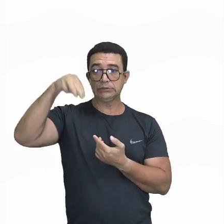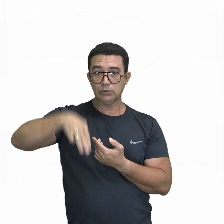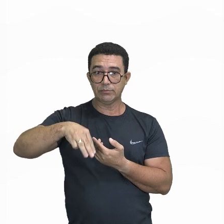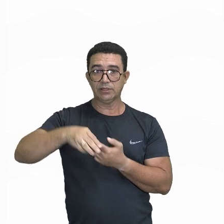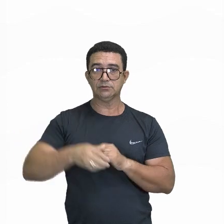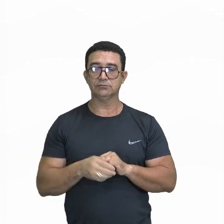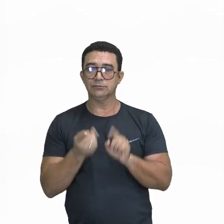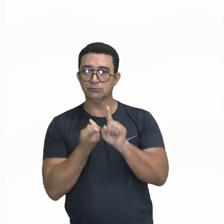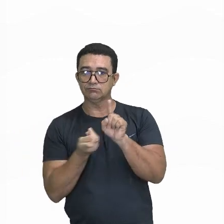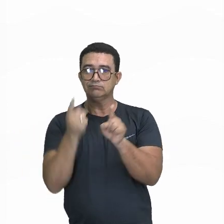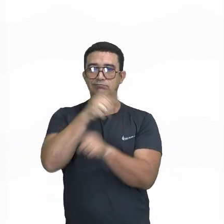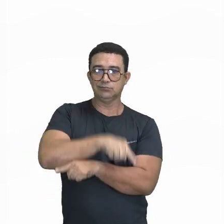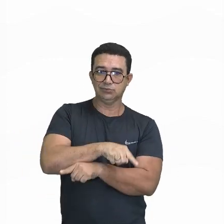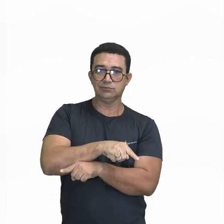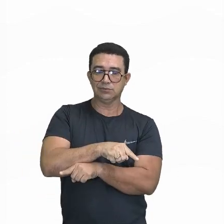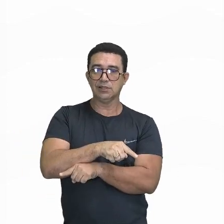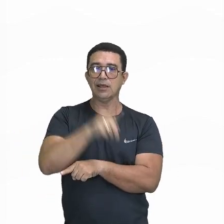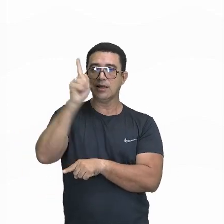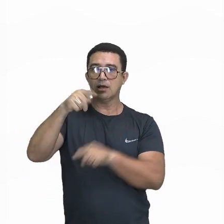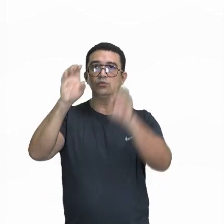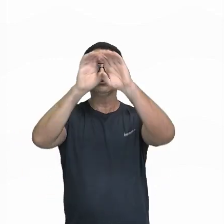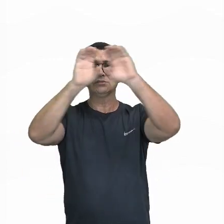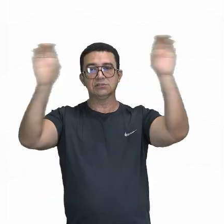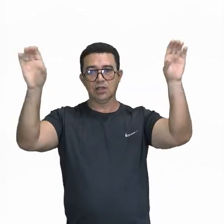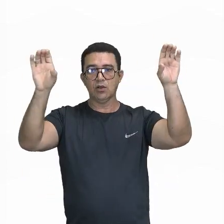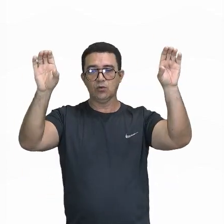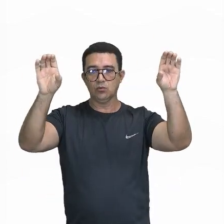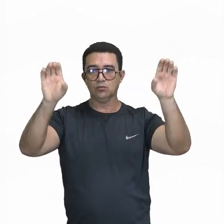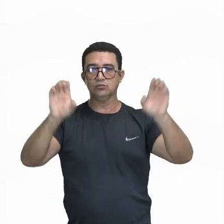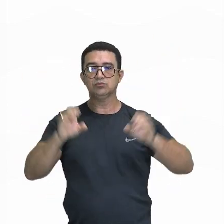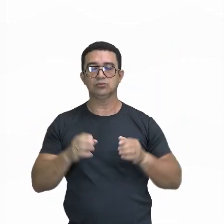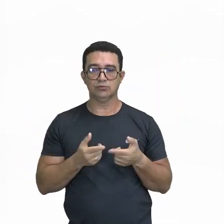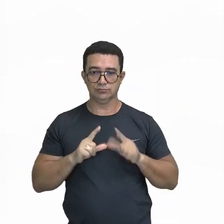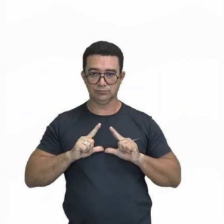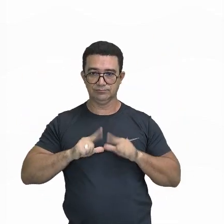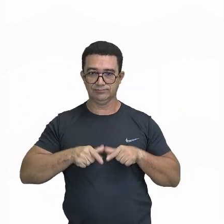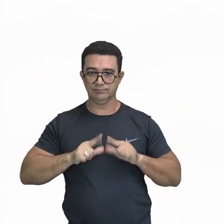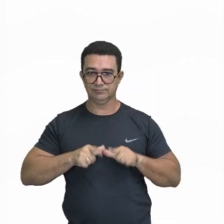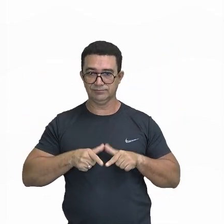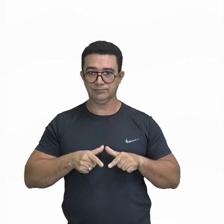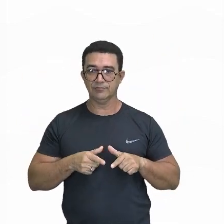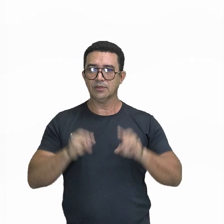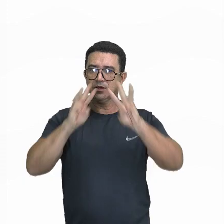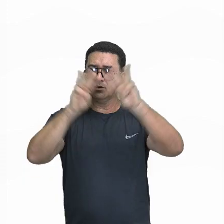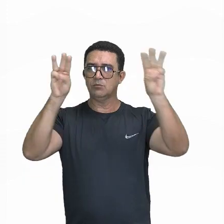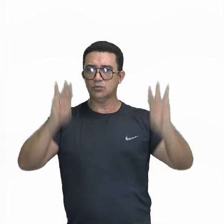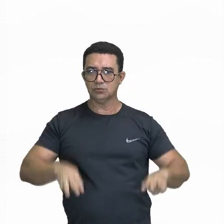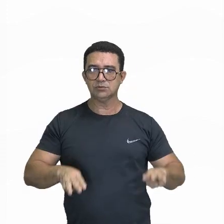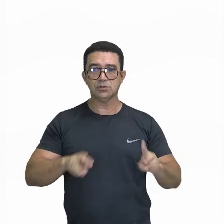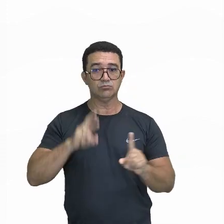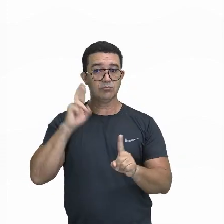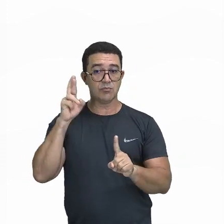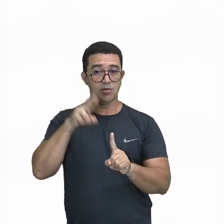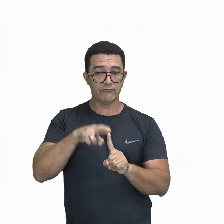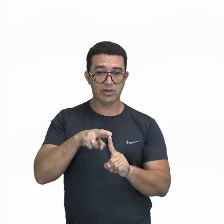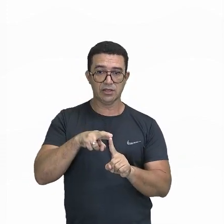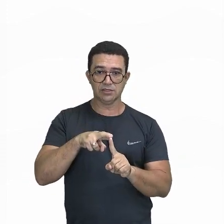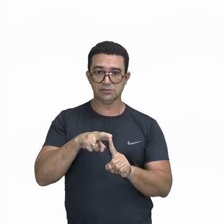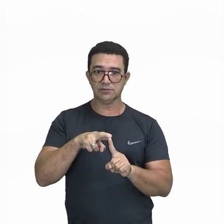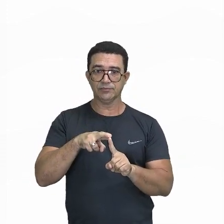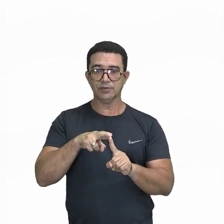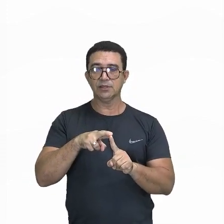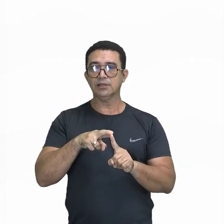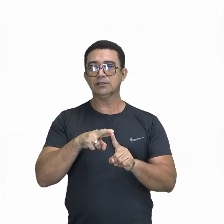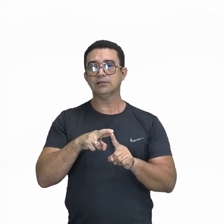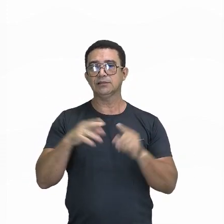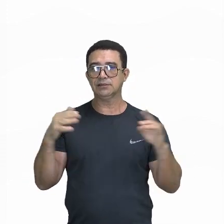e inverte o céu de Jerusalém e a paisagem do museu de uma provável referência à dualidade da cidade entre celestial